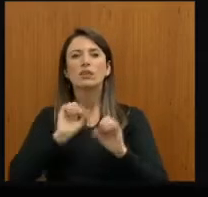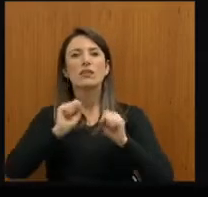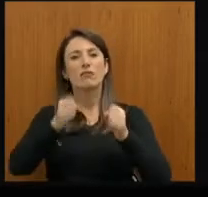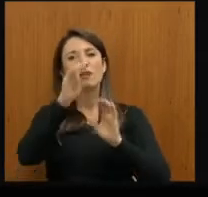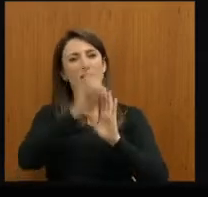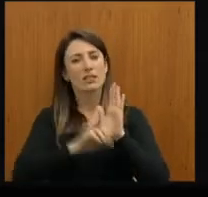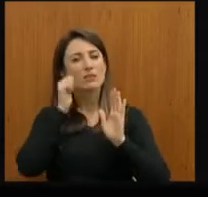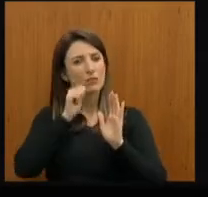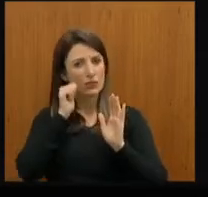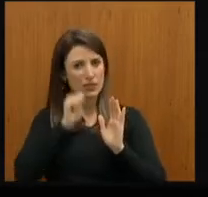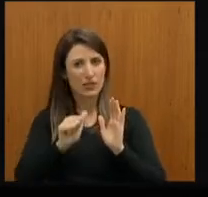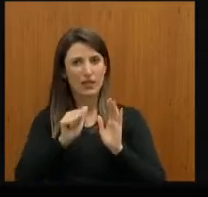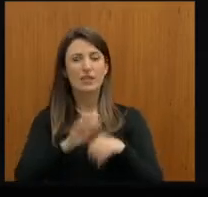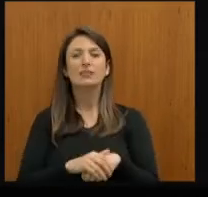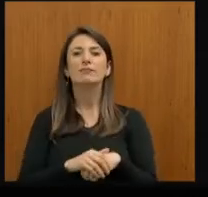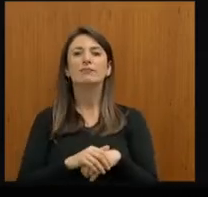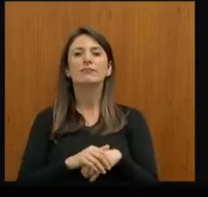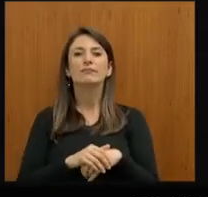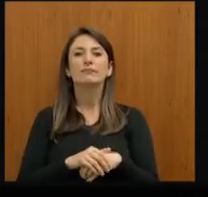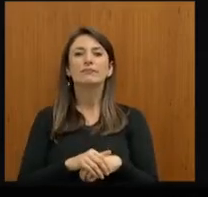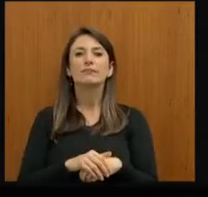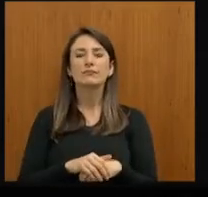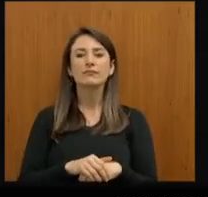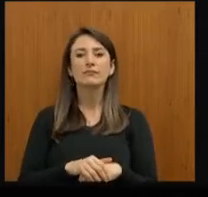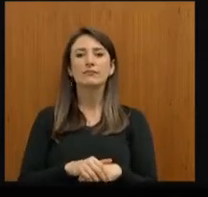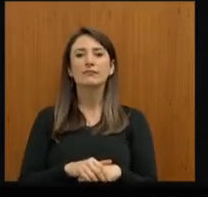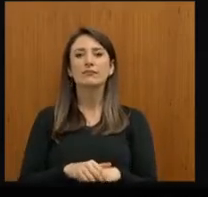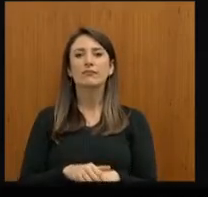nosso fiz e a